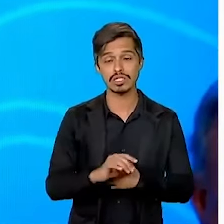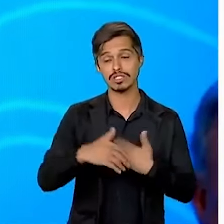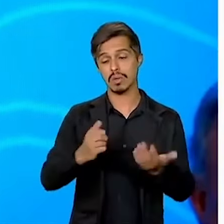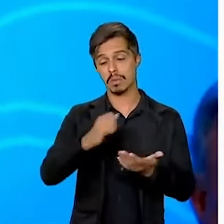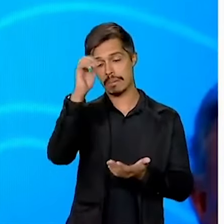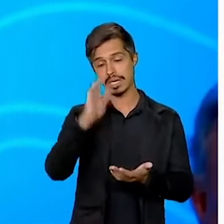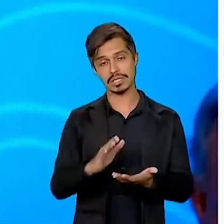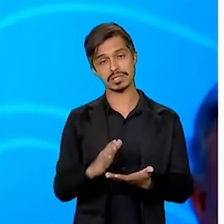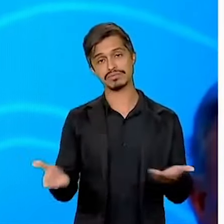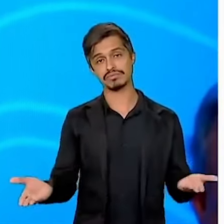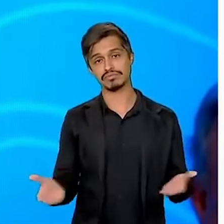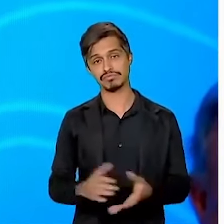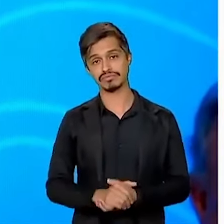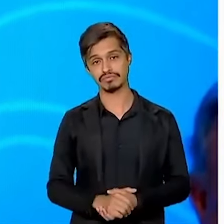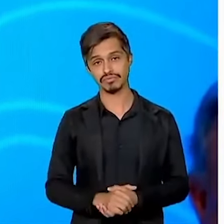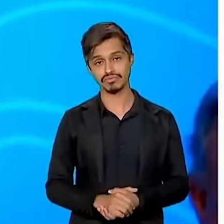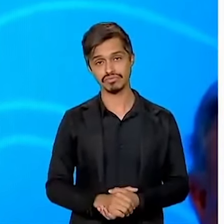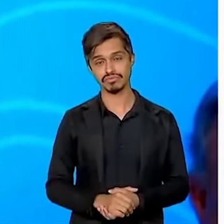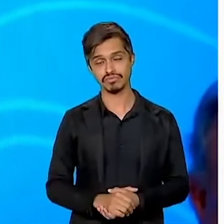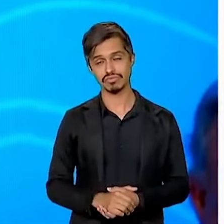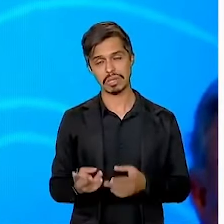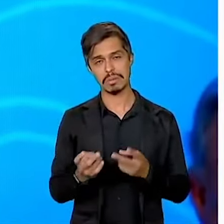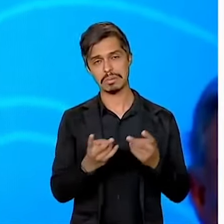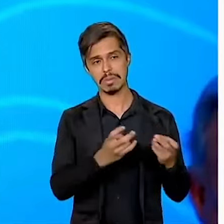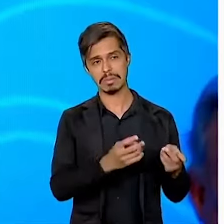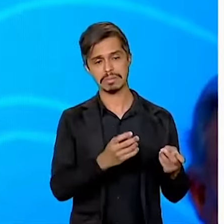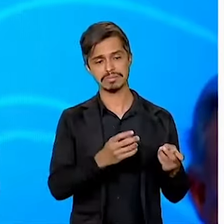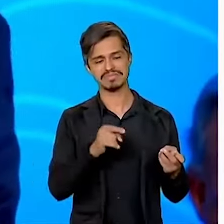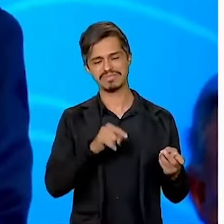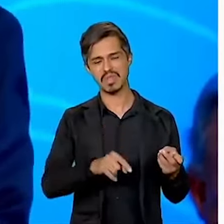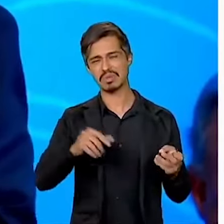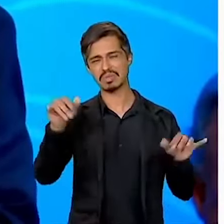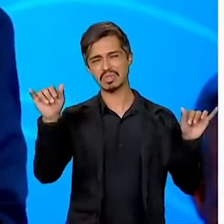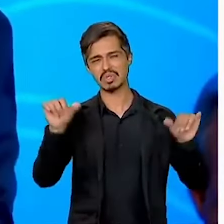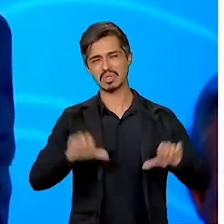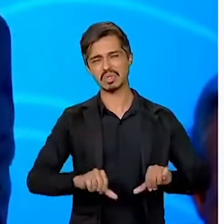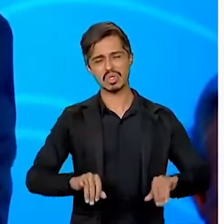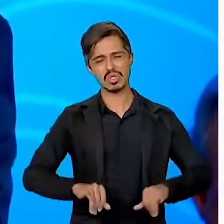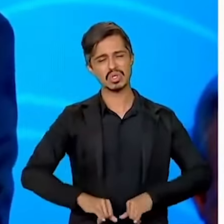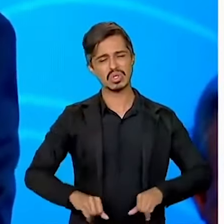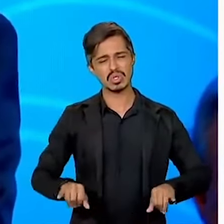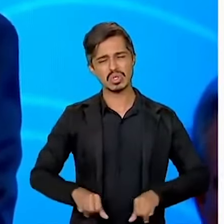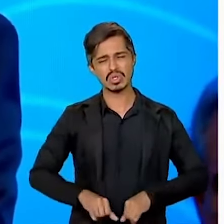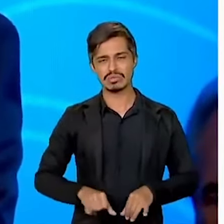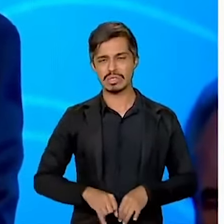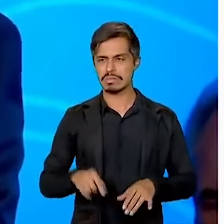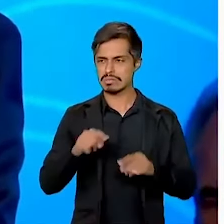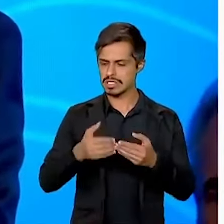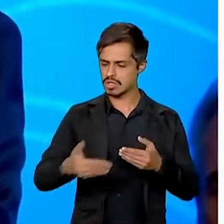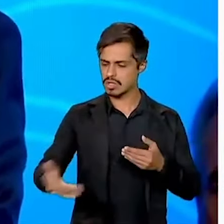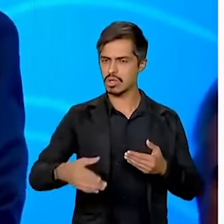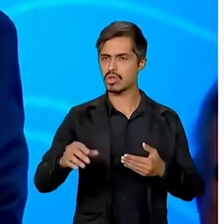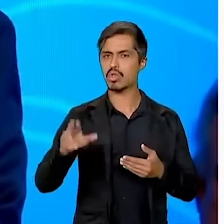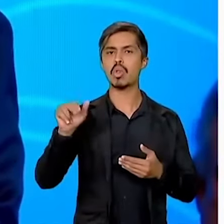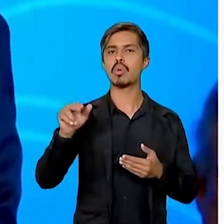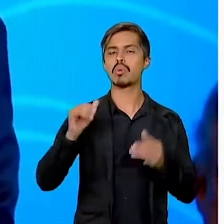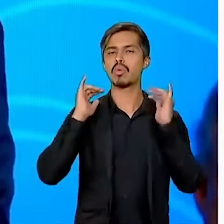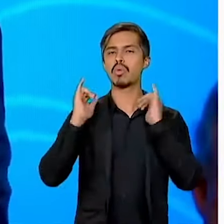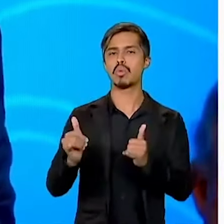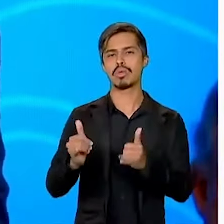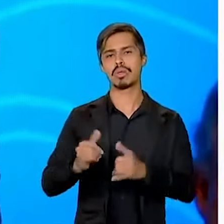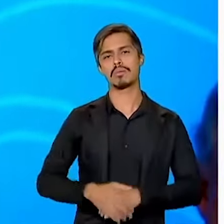país sofreu muito. E nós não vamos permitir mais que isso aconteça. É um compromisso